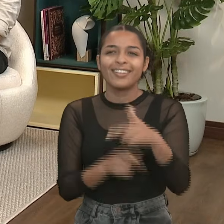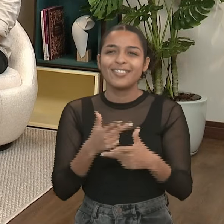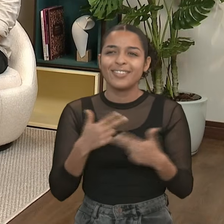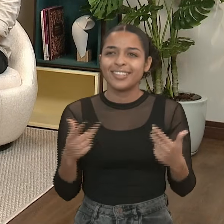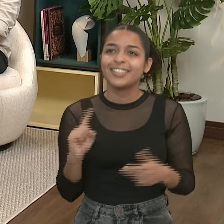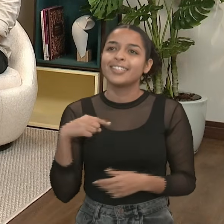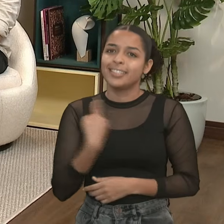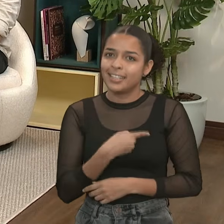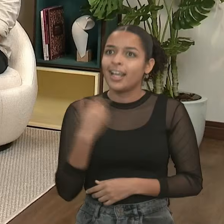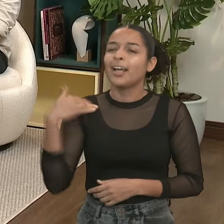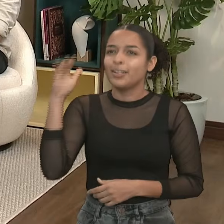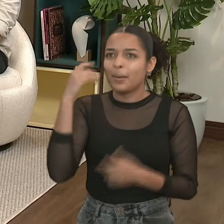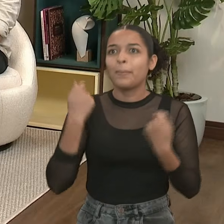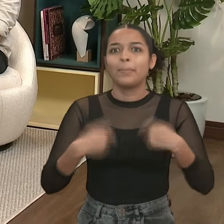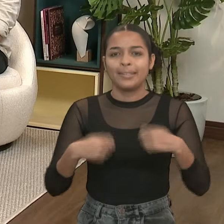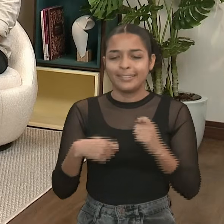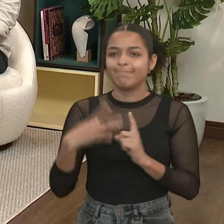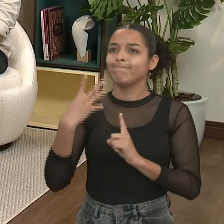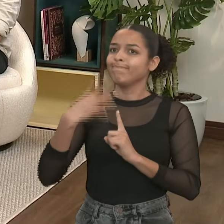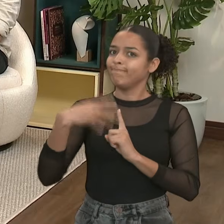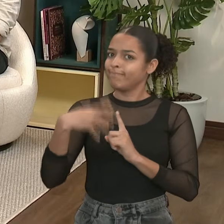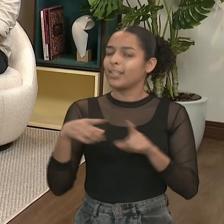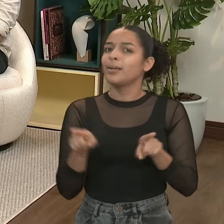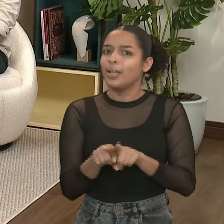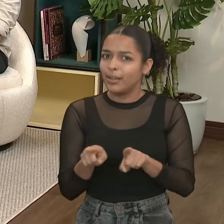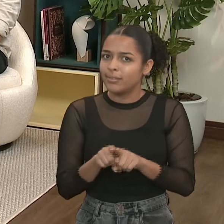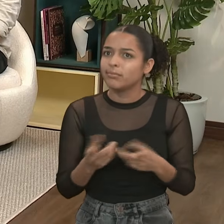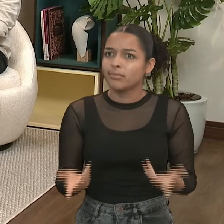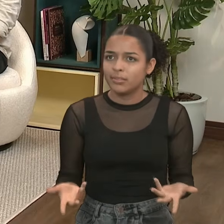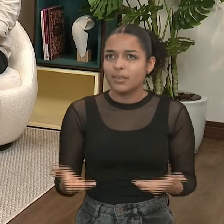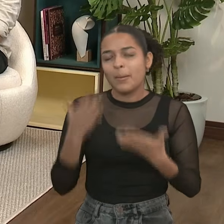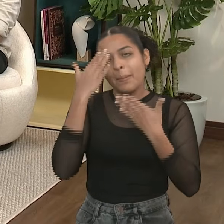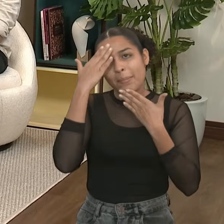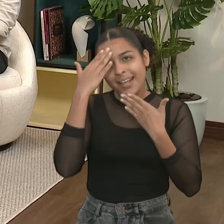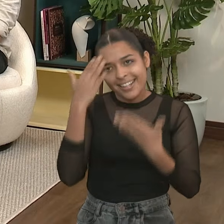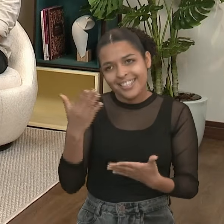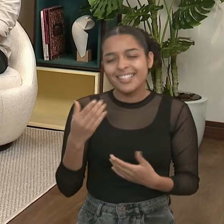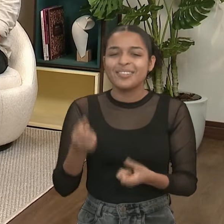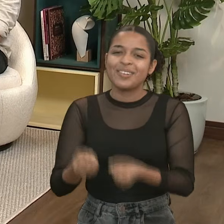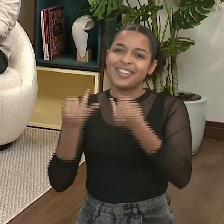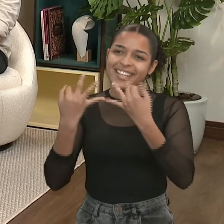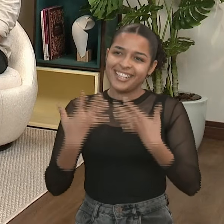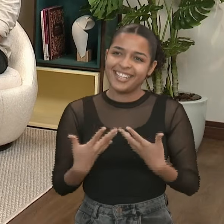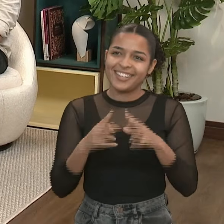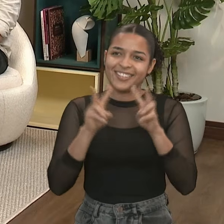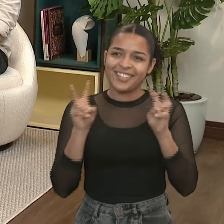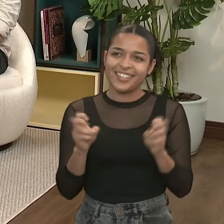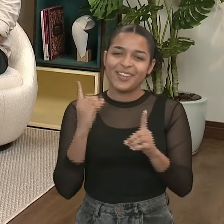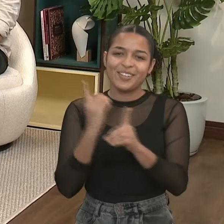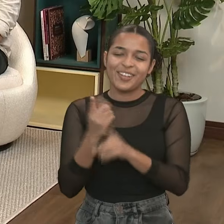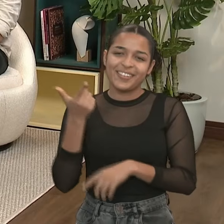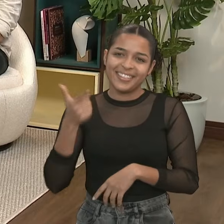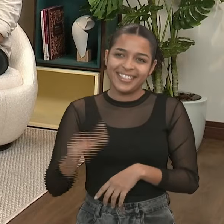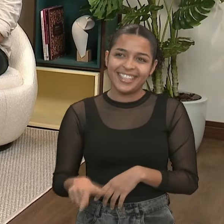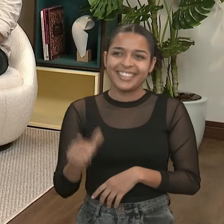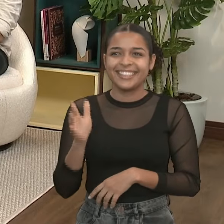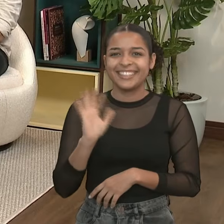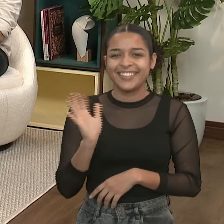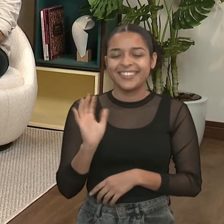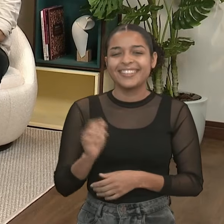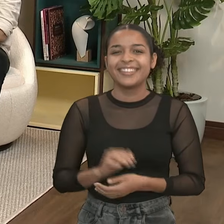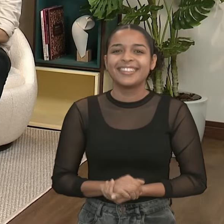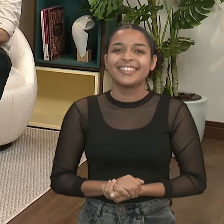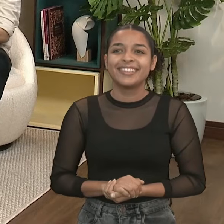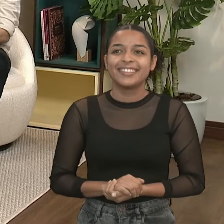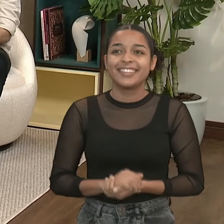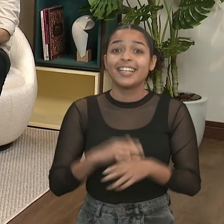também. Professora Maíra, muito obrigado pela presença e por trazer esses esclarecimentos. Até a próxima. Obrigada, gente. Vamos agora